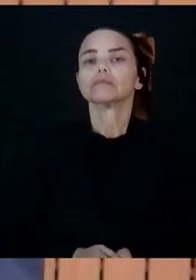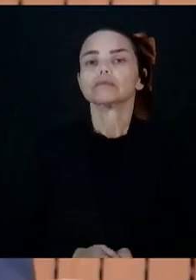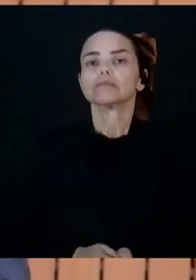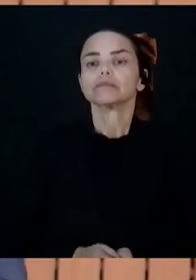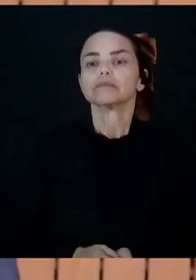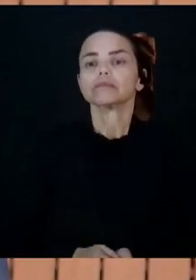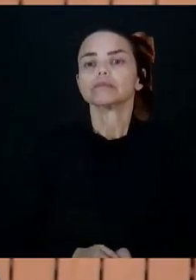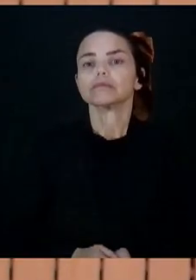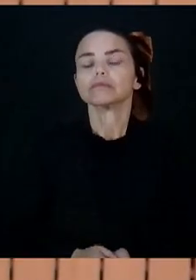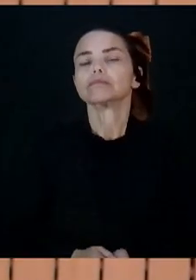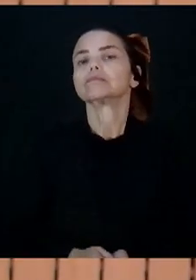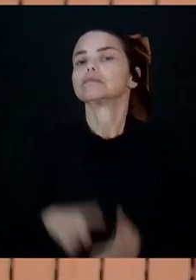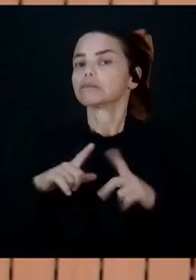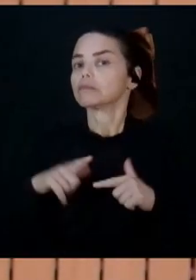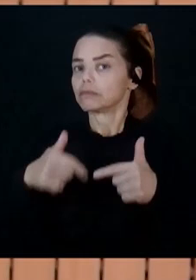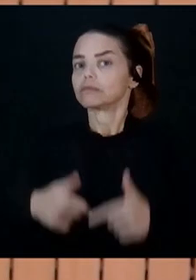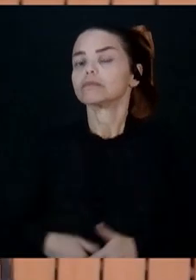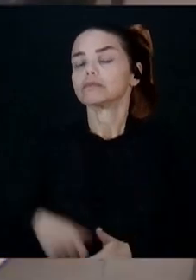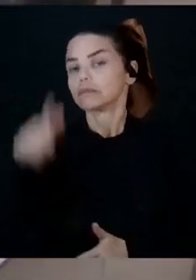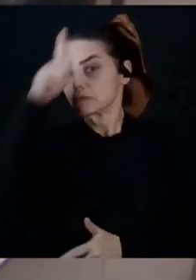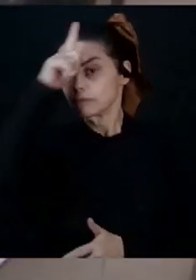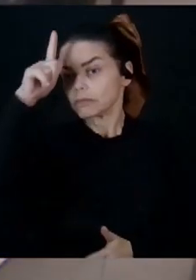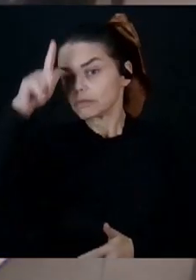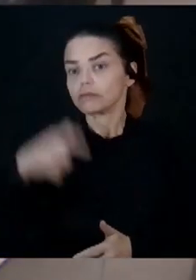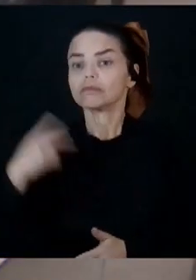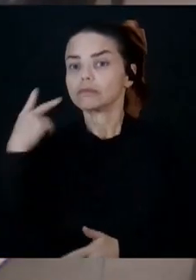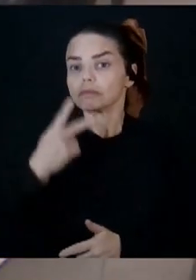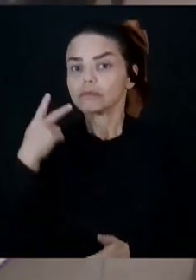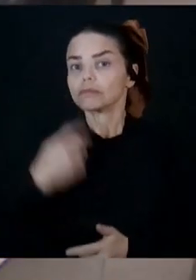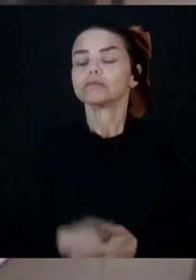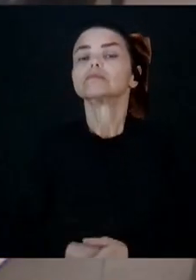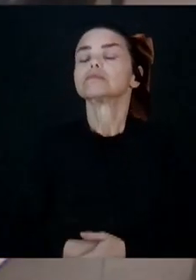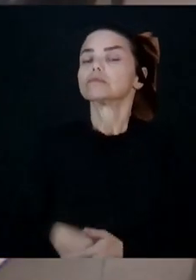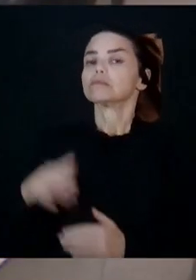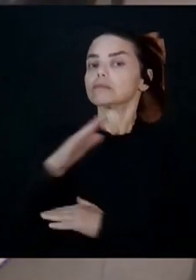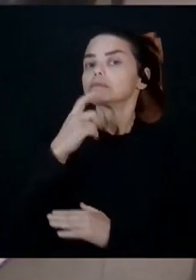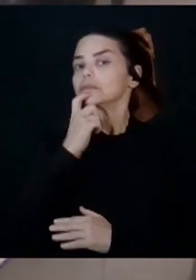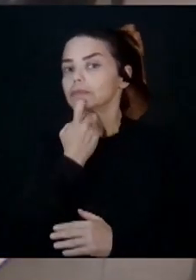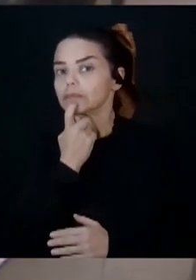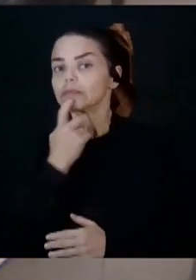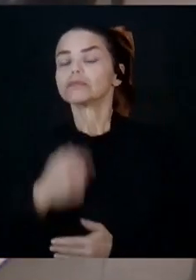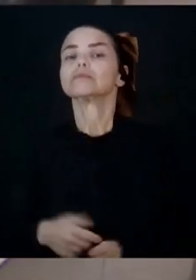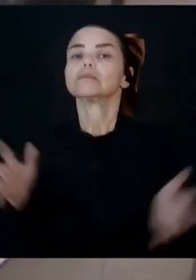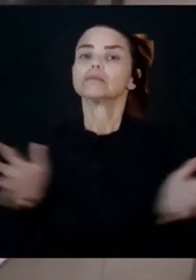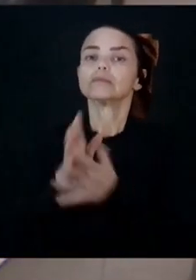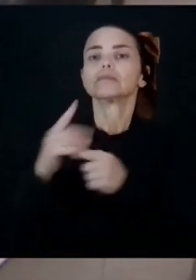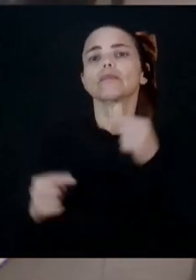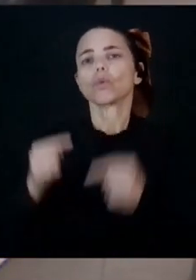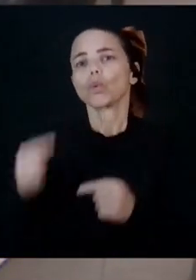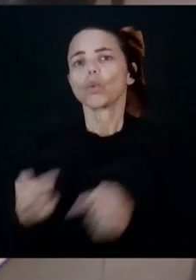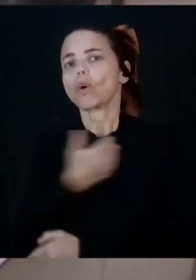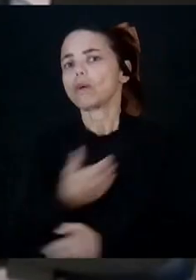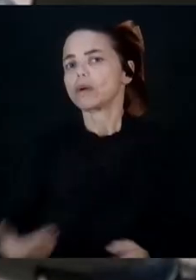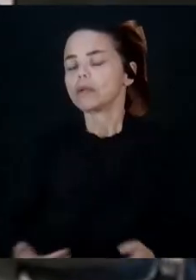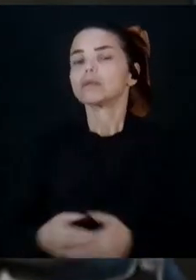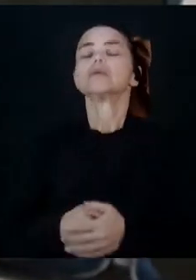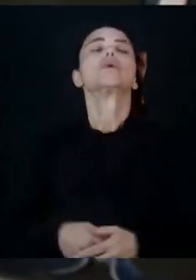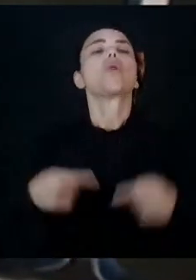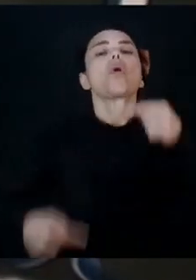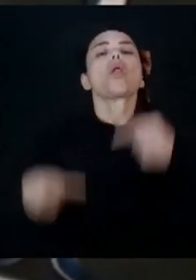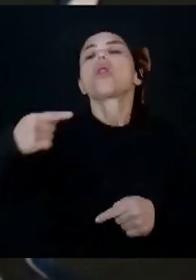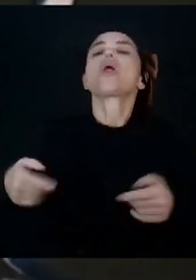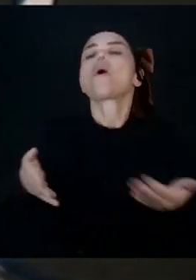Por iniciativa do vereador Gustavo Peta, a Câmara Municipal promoveu um debate público para discutir o